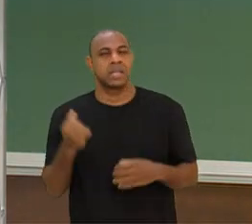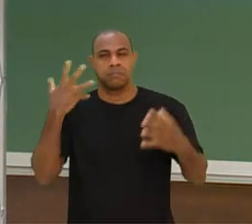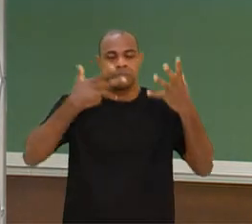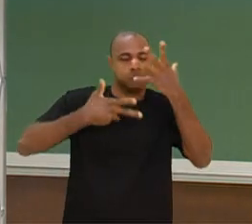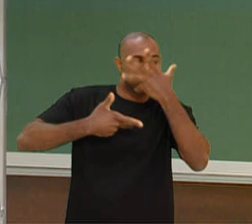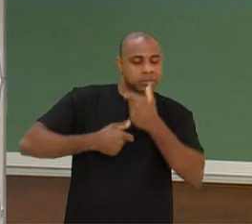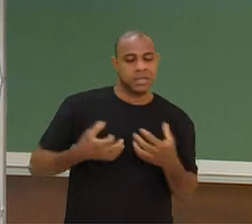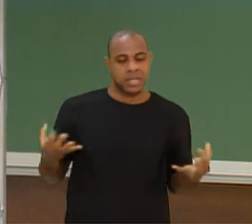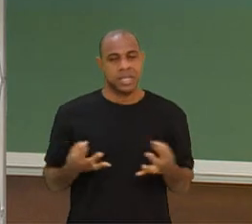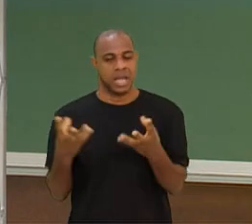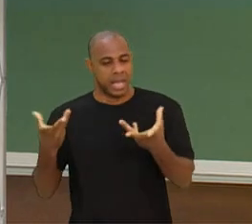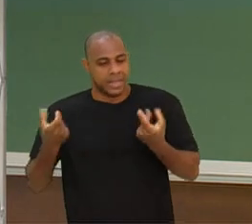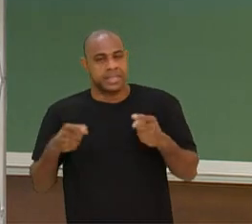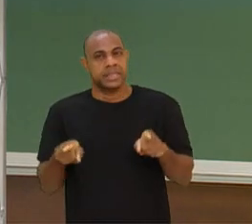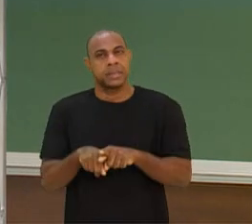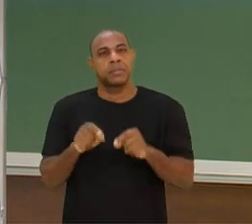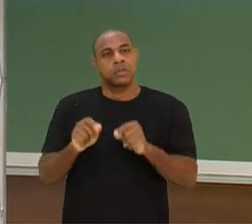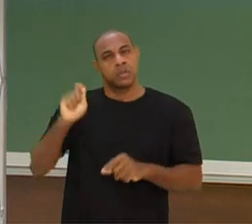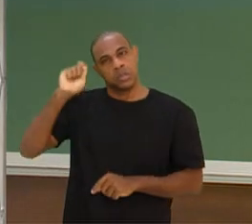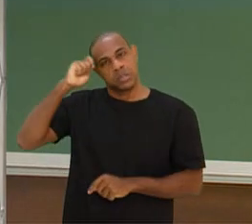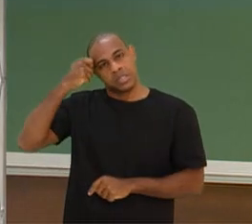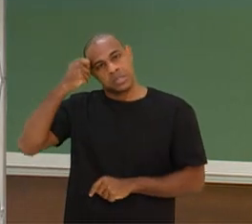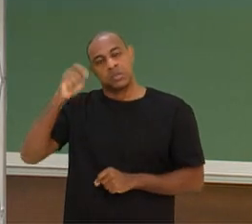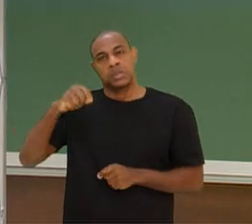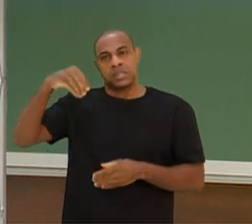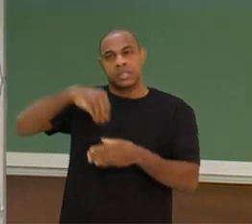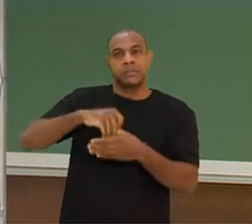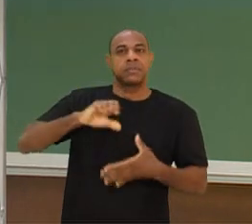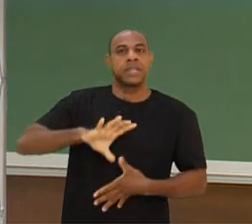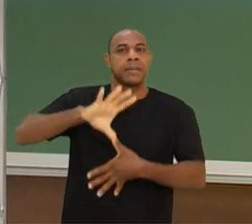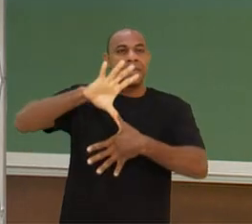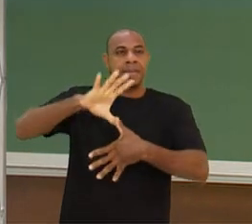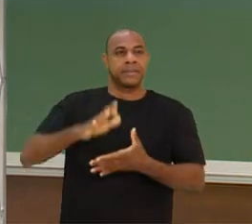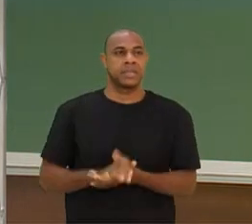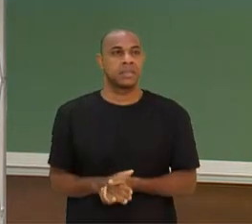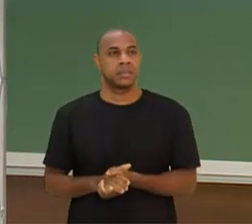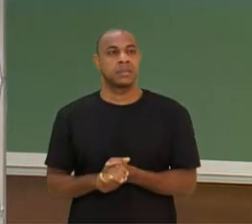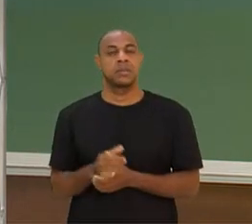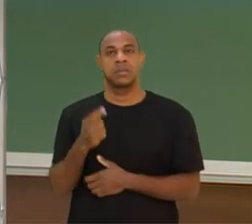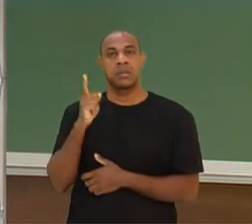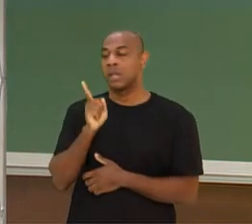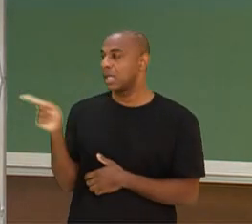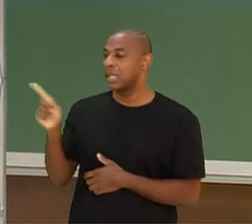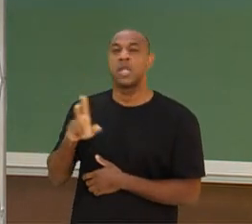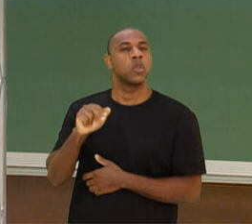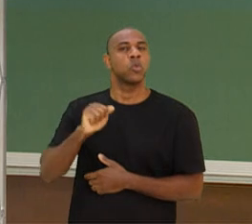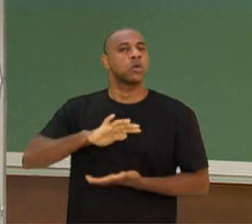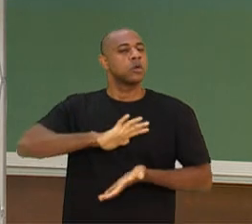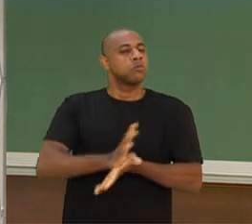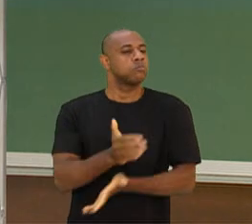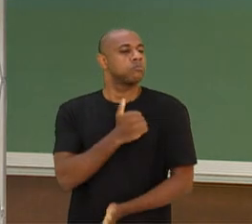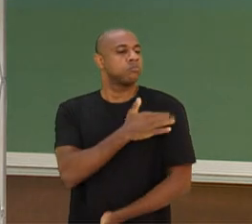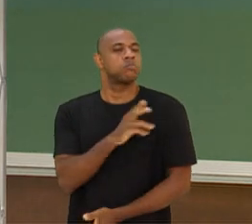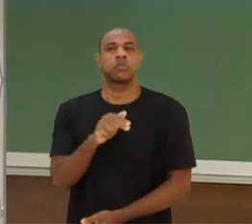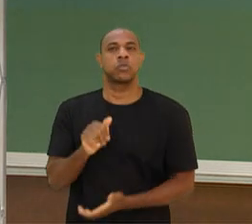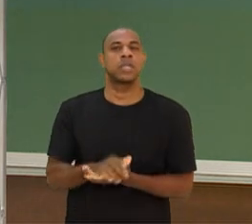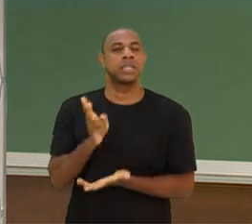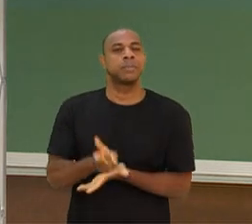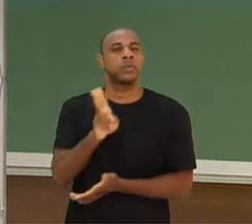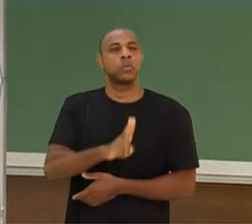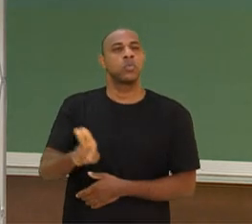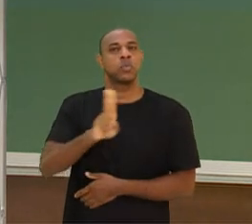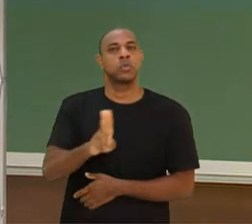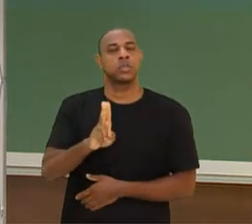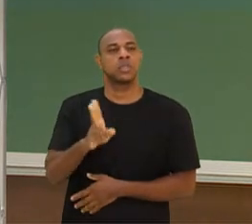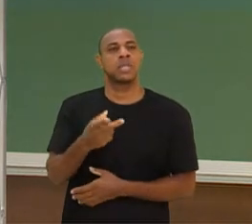dignidade e a herança dos negros na América. Mas Hughes nunca foi racista. Ele sempre usa as falas